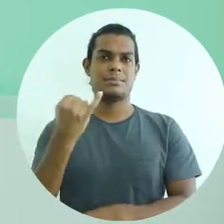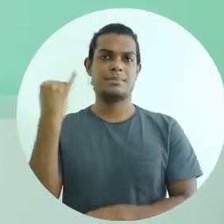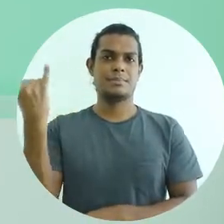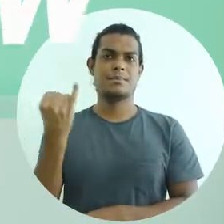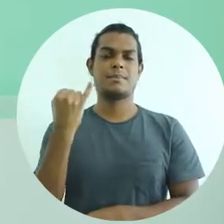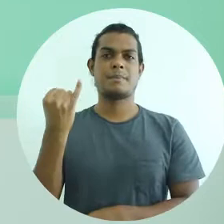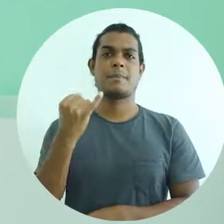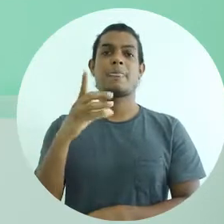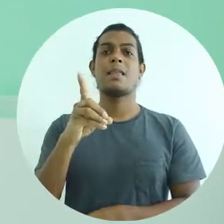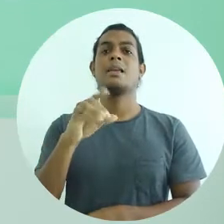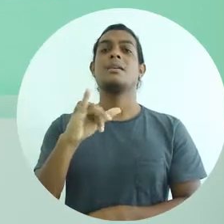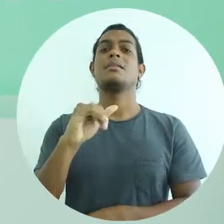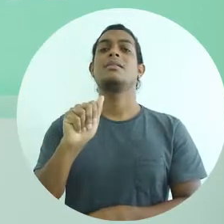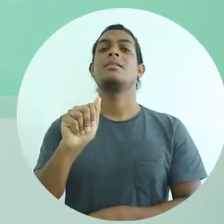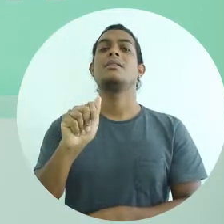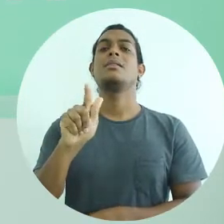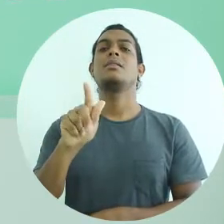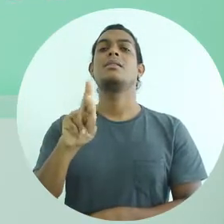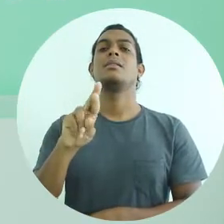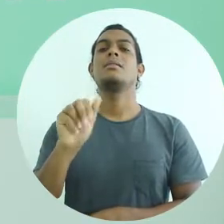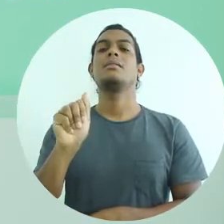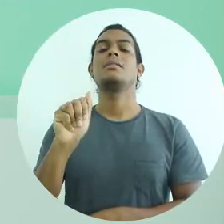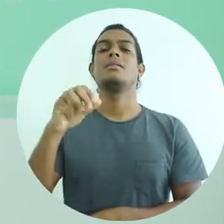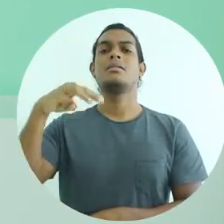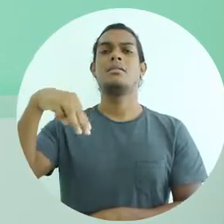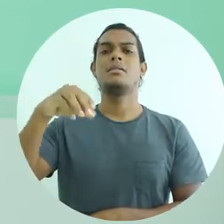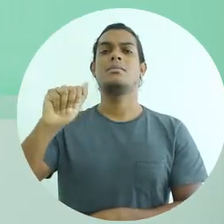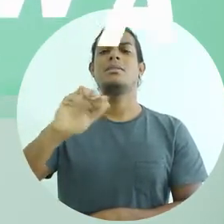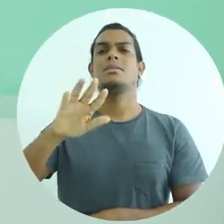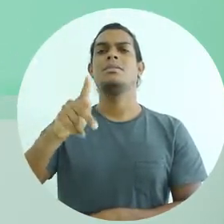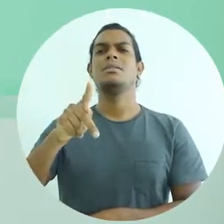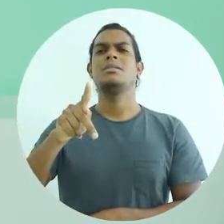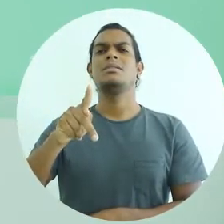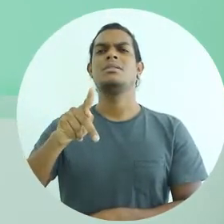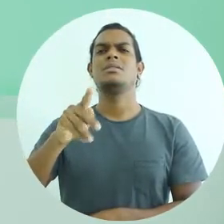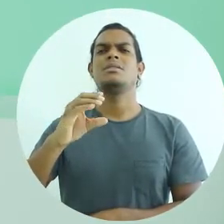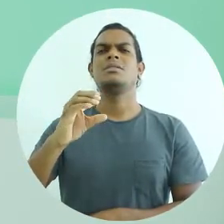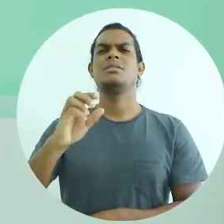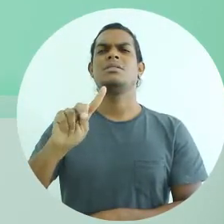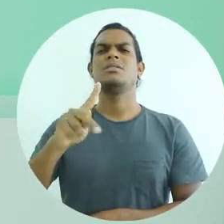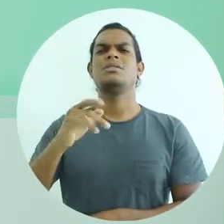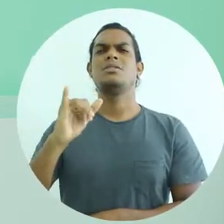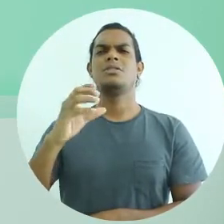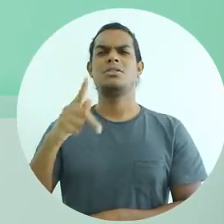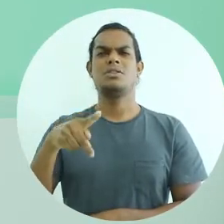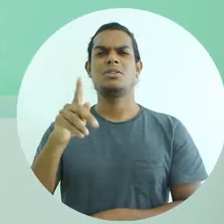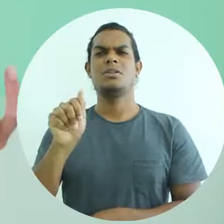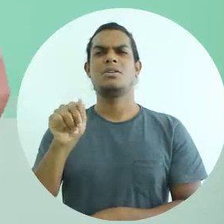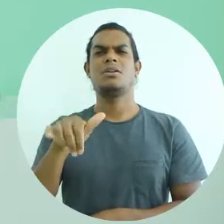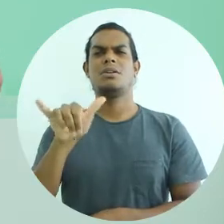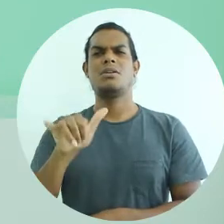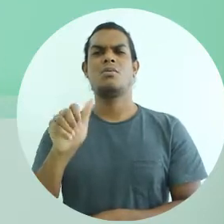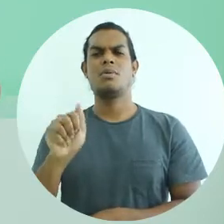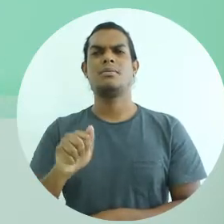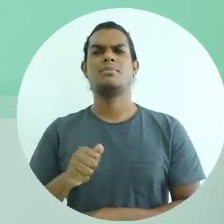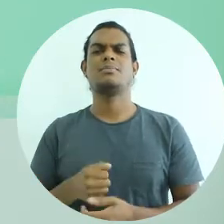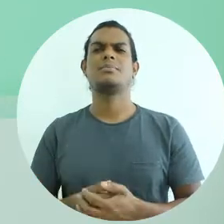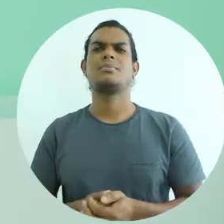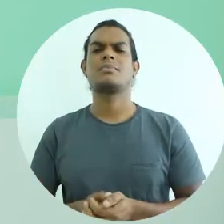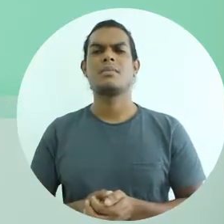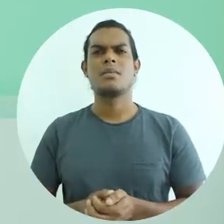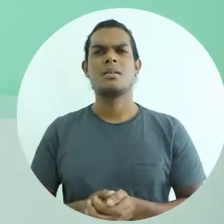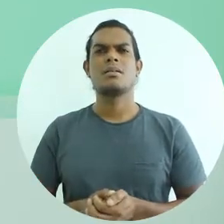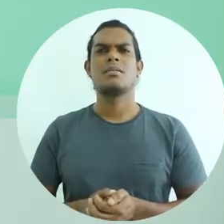chamada Diagrama de Ishikawa. Na semana anterior, você viu alguns gurus e um deles era o Kaoru